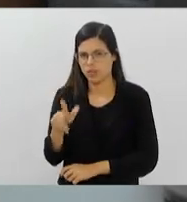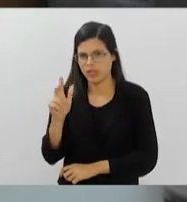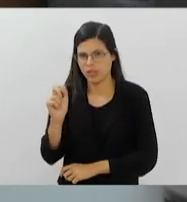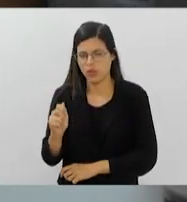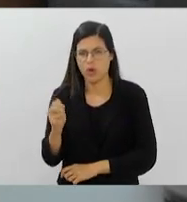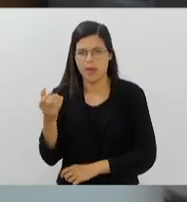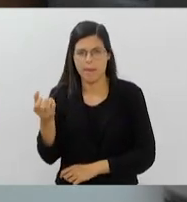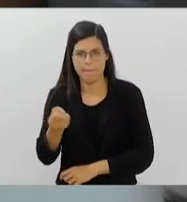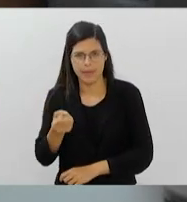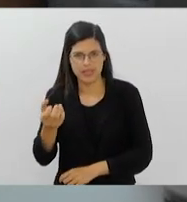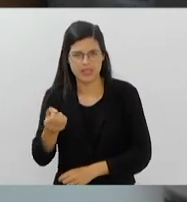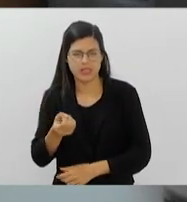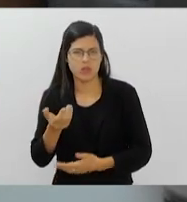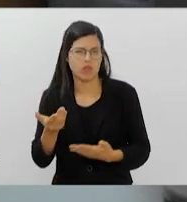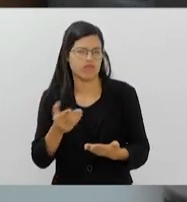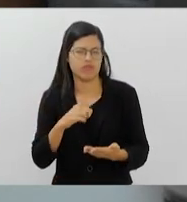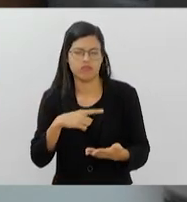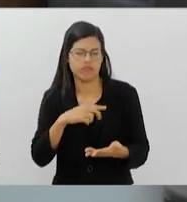por que